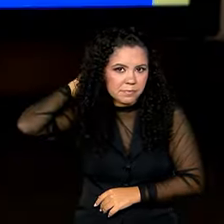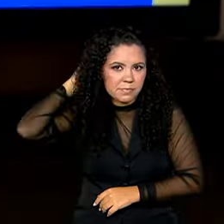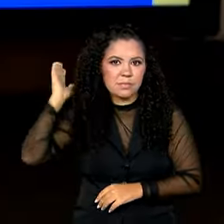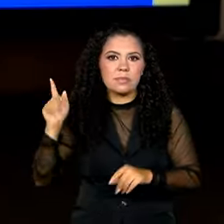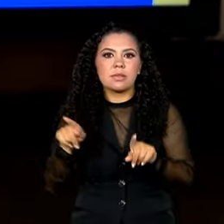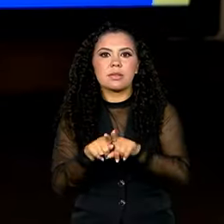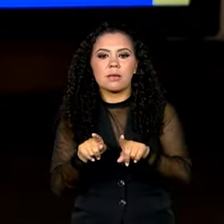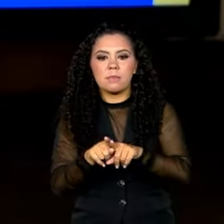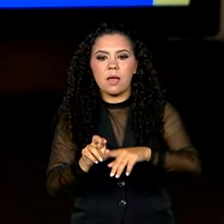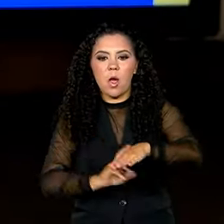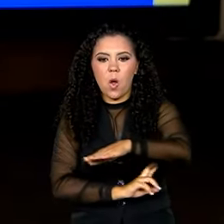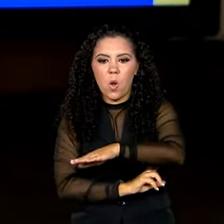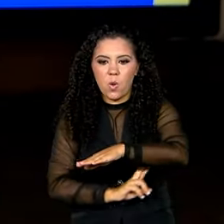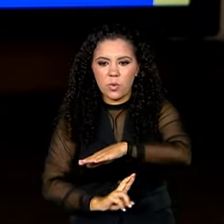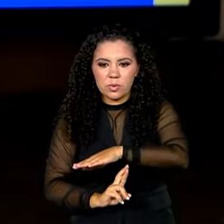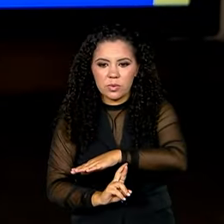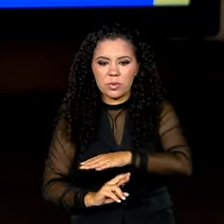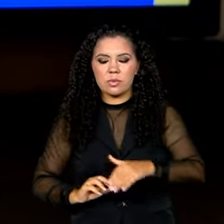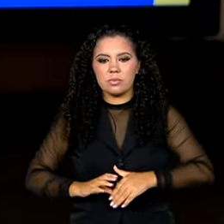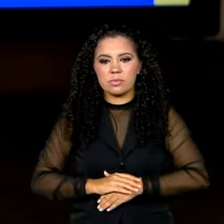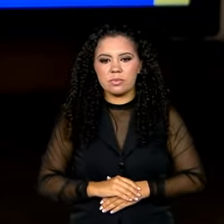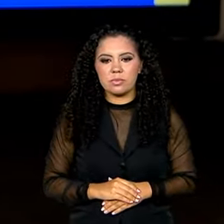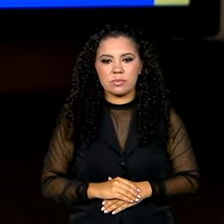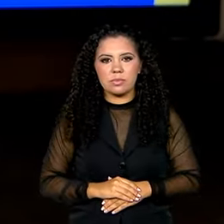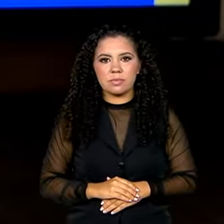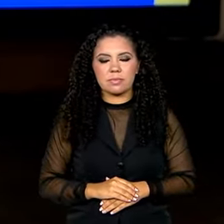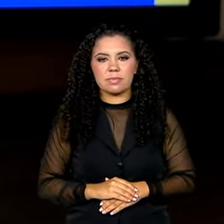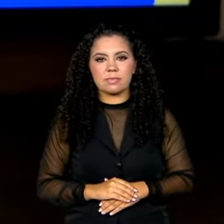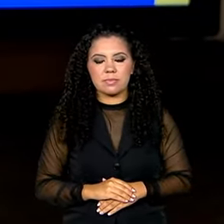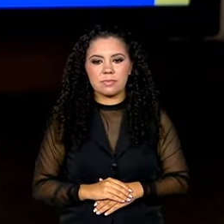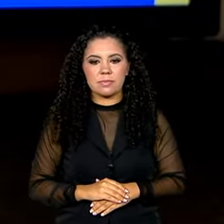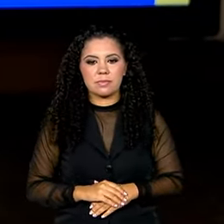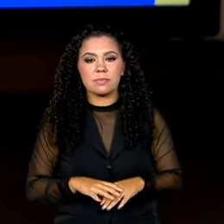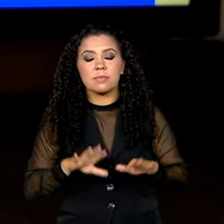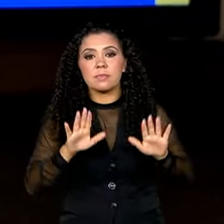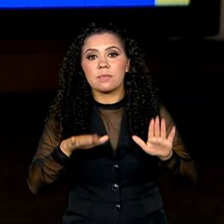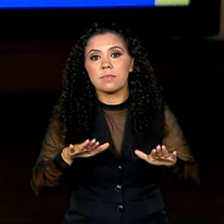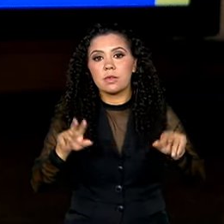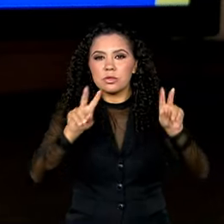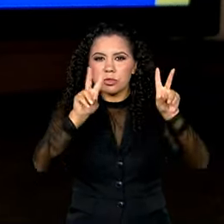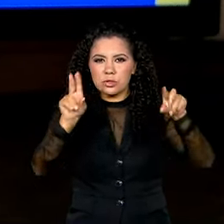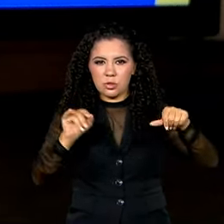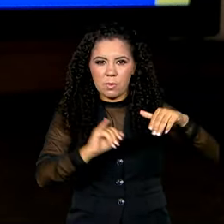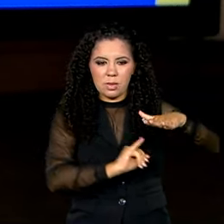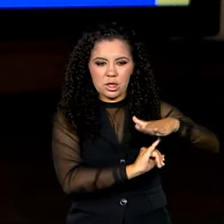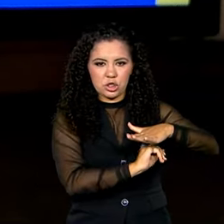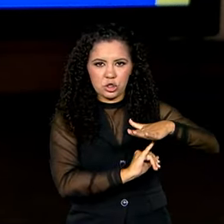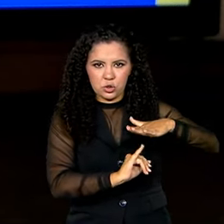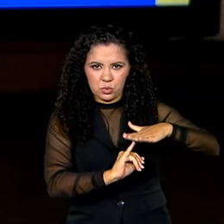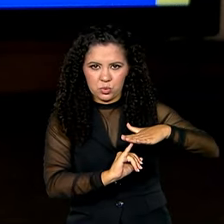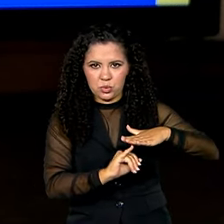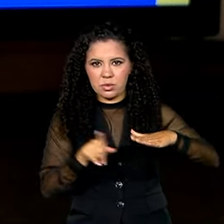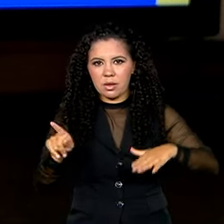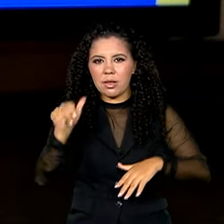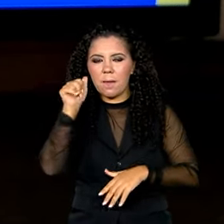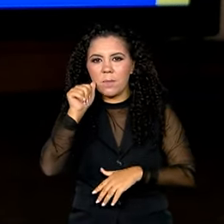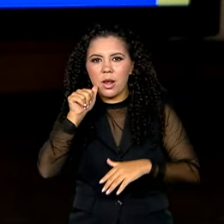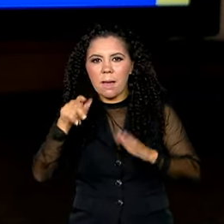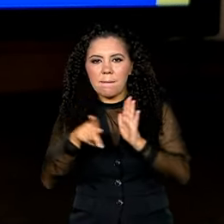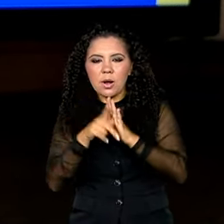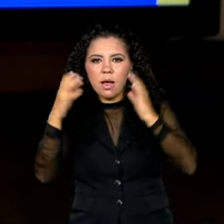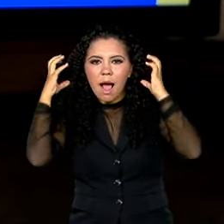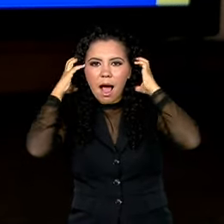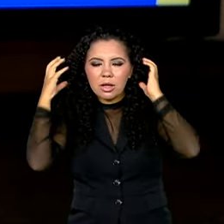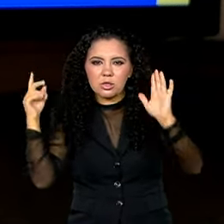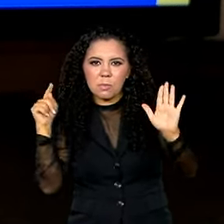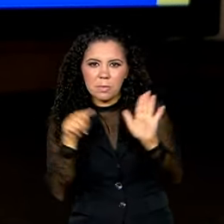Ministro, sobre esses institutos, agora sim, sobre esses institutos que ela perguntou, sobre o reforço,